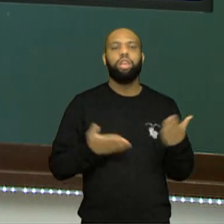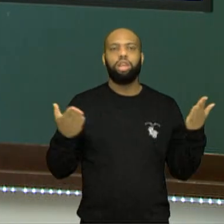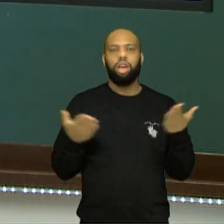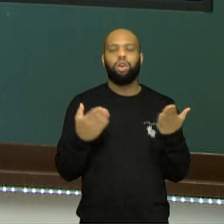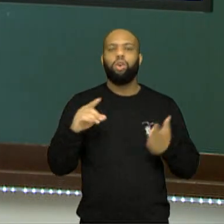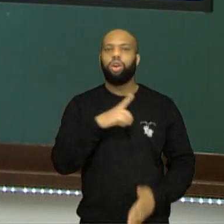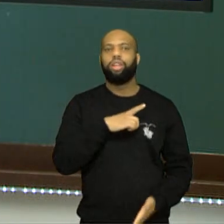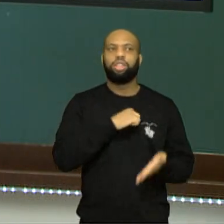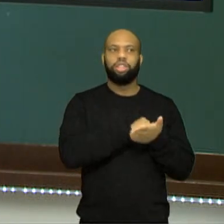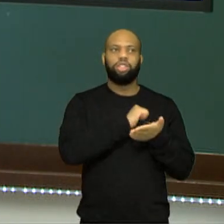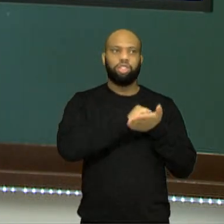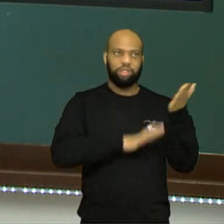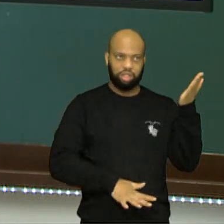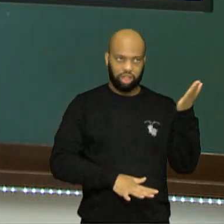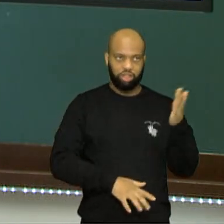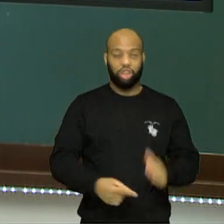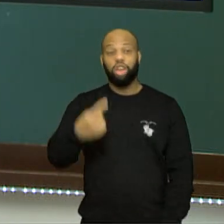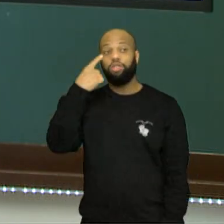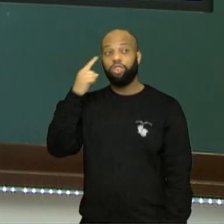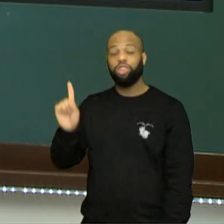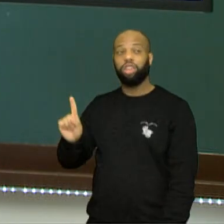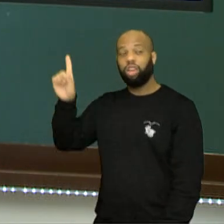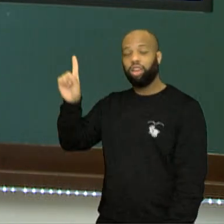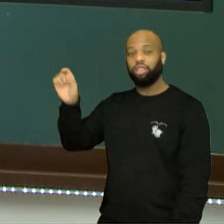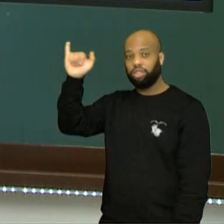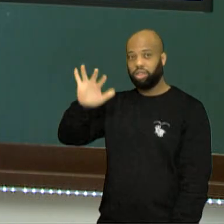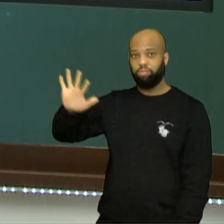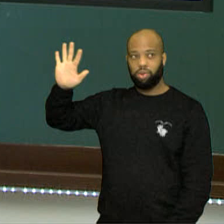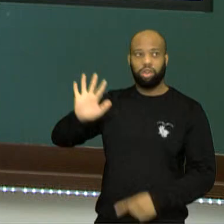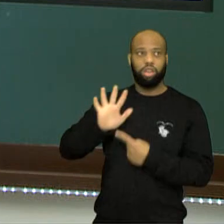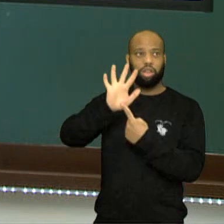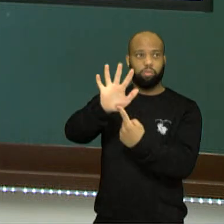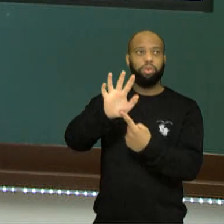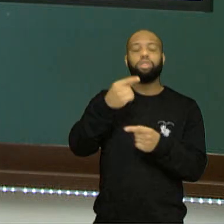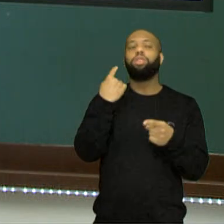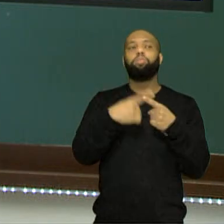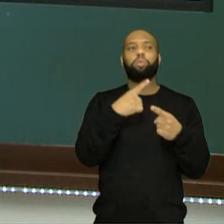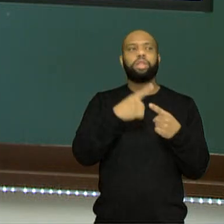Aqui, pessoal, a gente tem uma imagem que vai mostrar pra gente o porquê que